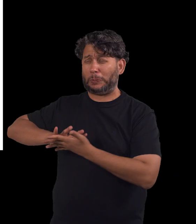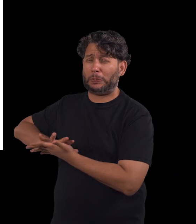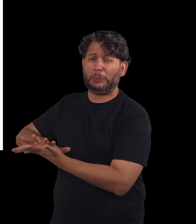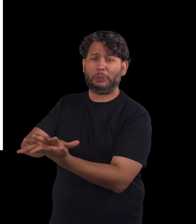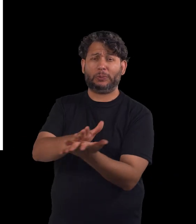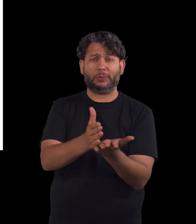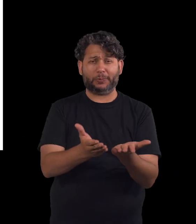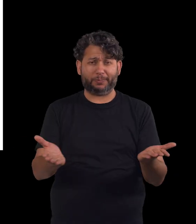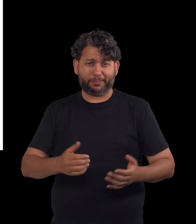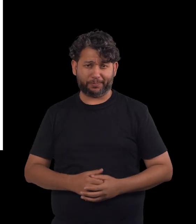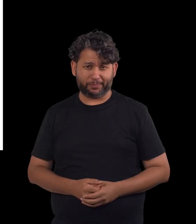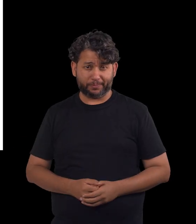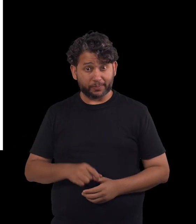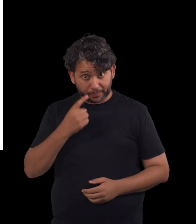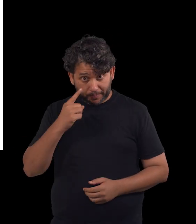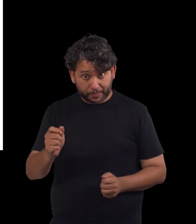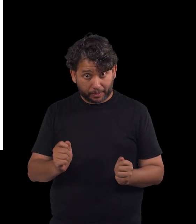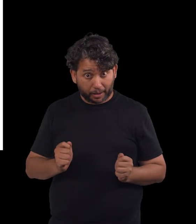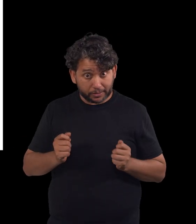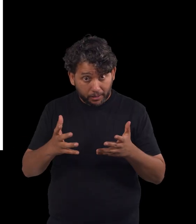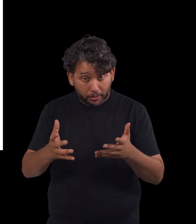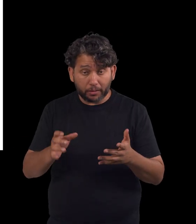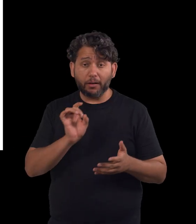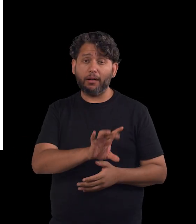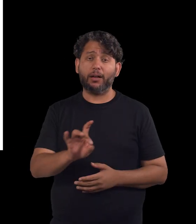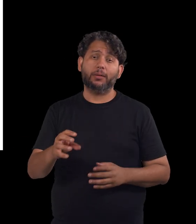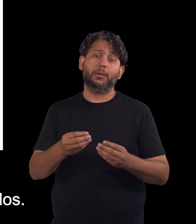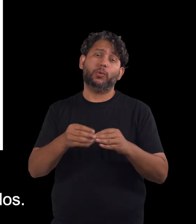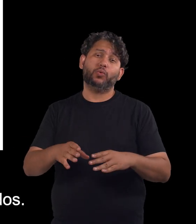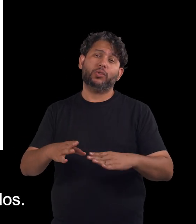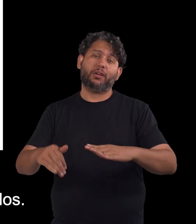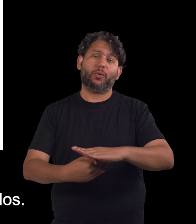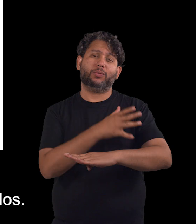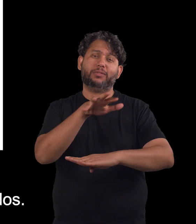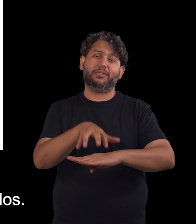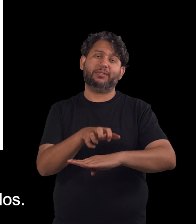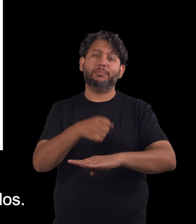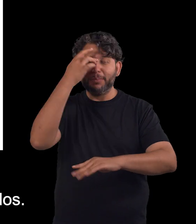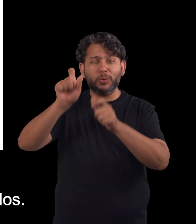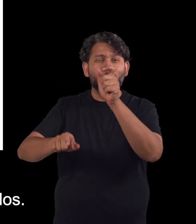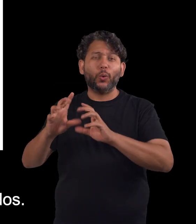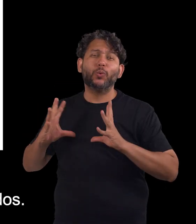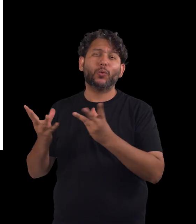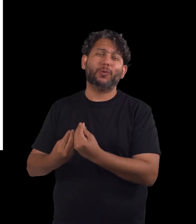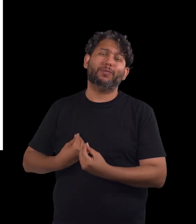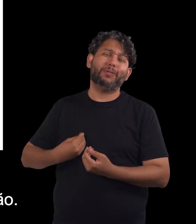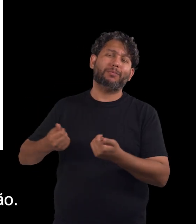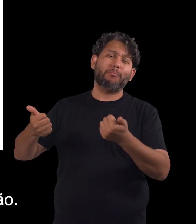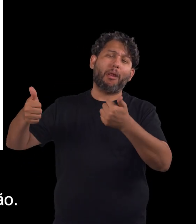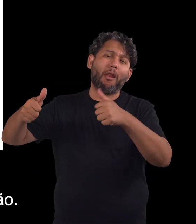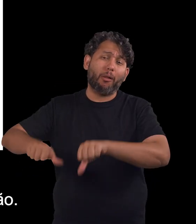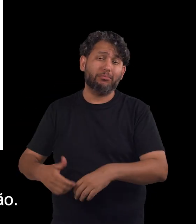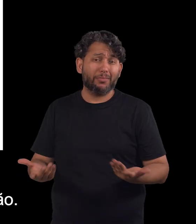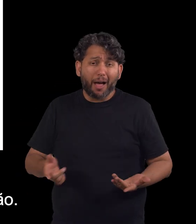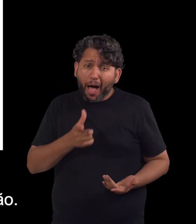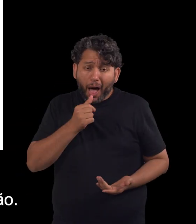áreas. Cada uma dessas ações fragiliza os ecossistemas e compromete a qualidade de vida de todos. A água